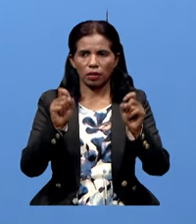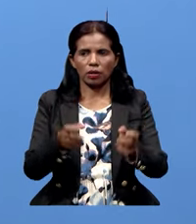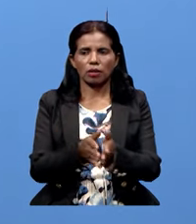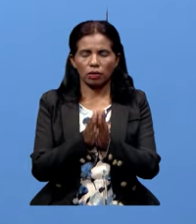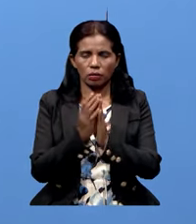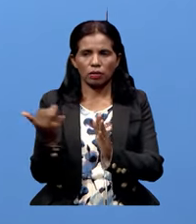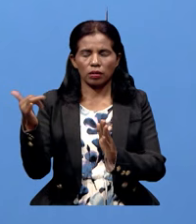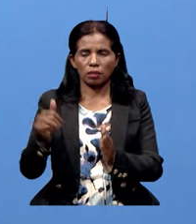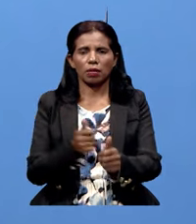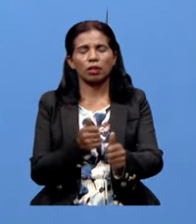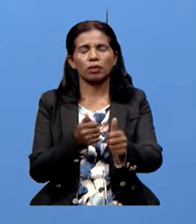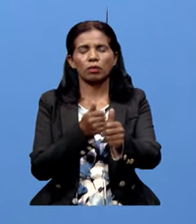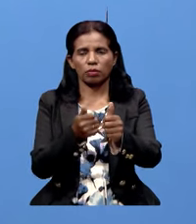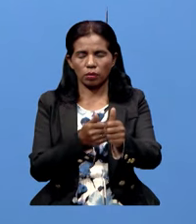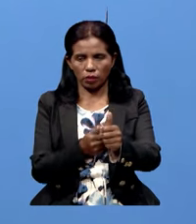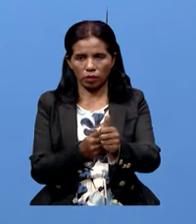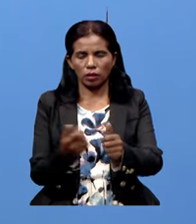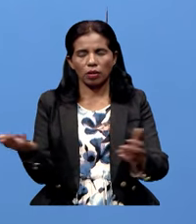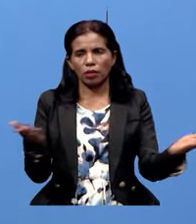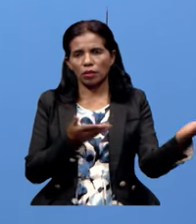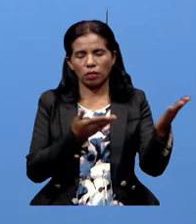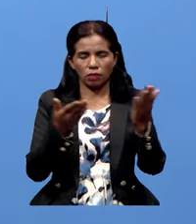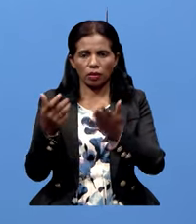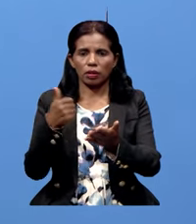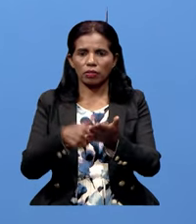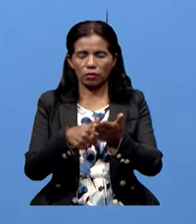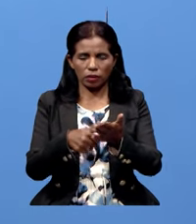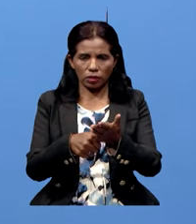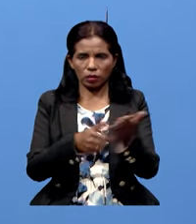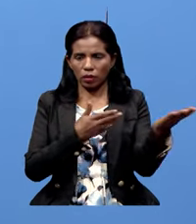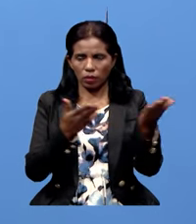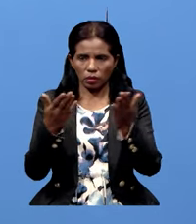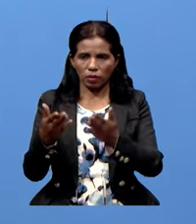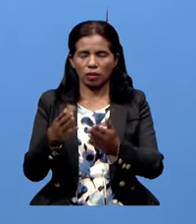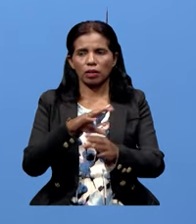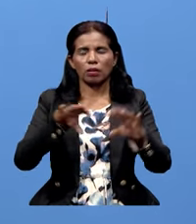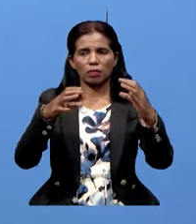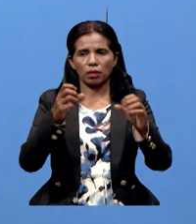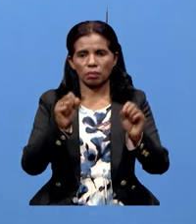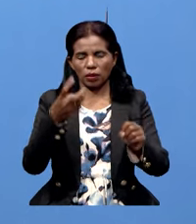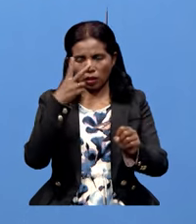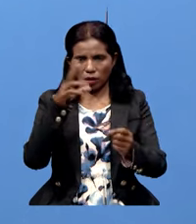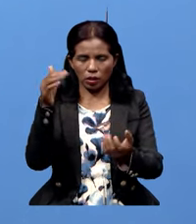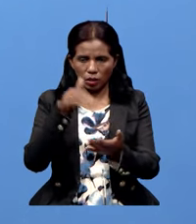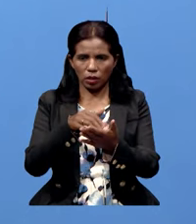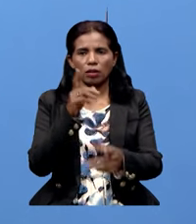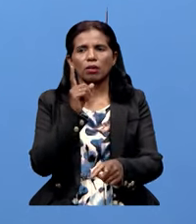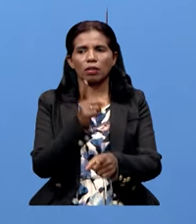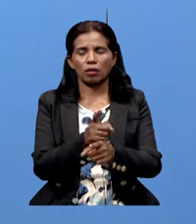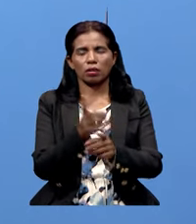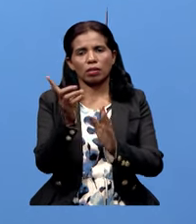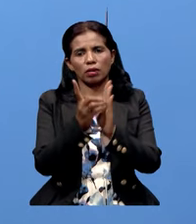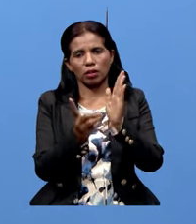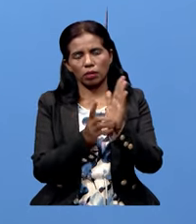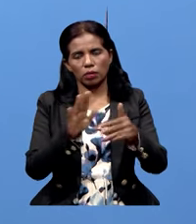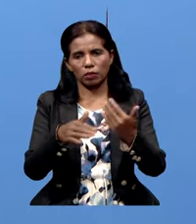ser a prensa. Será tem que hatama invoice ser na quando hatama mai e comissão da por tem halo verificação lolos badado so todo